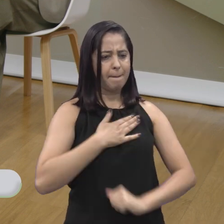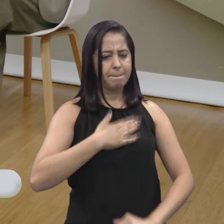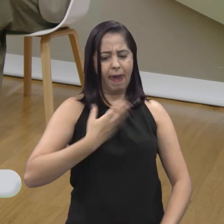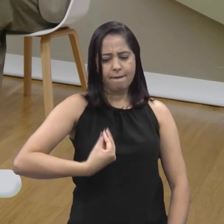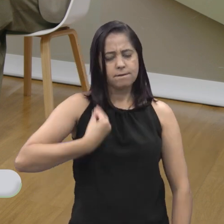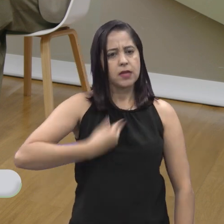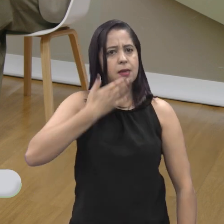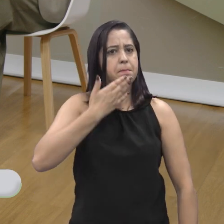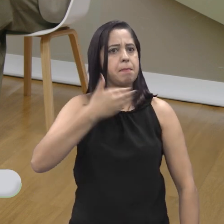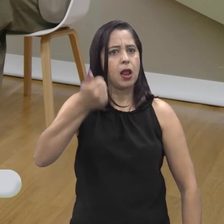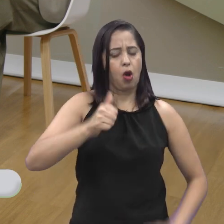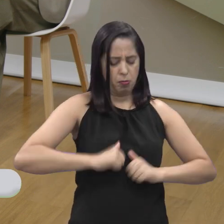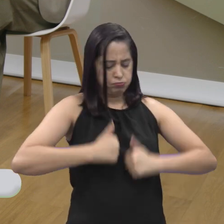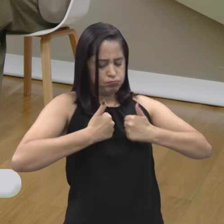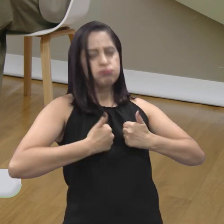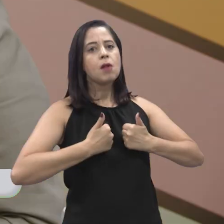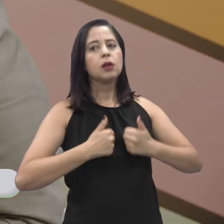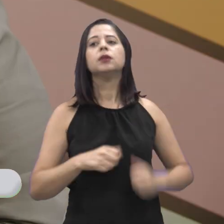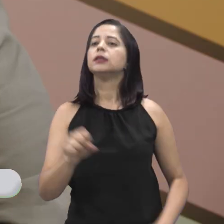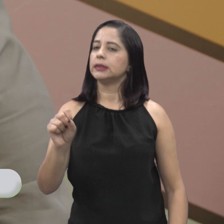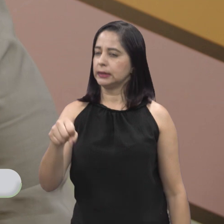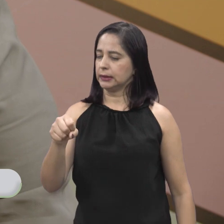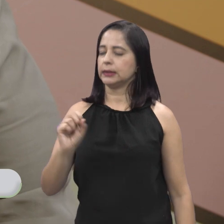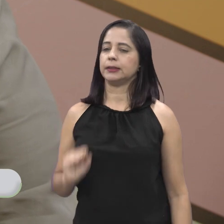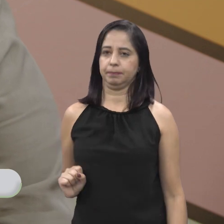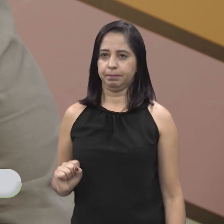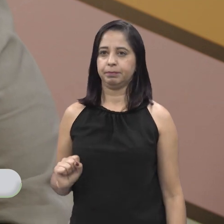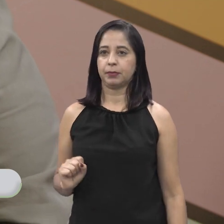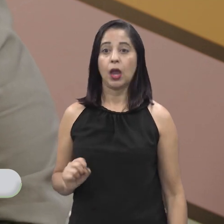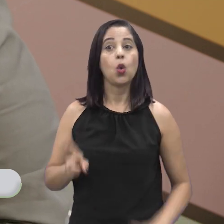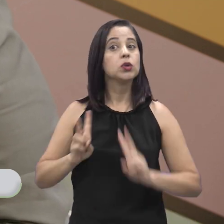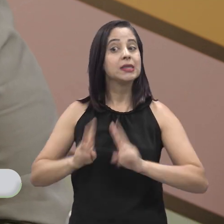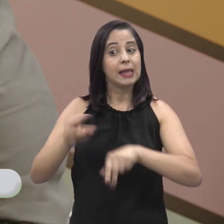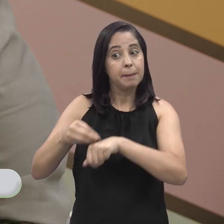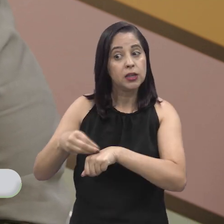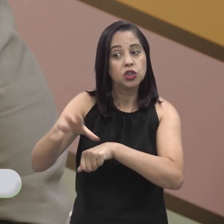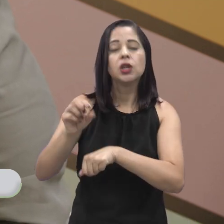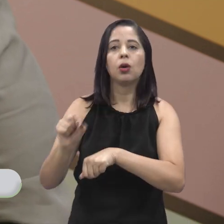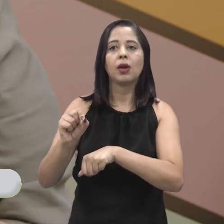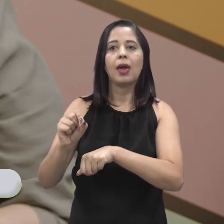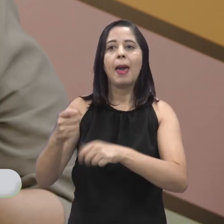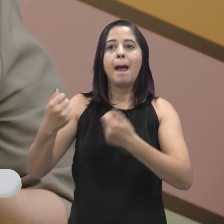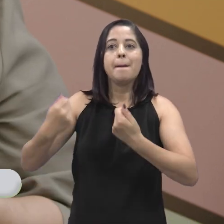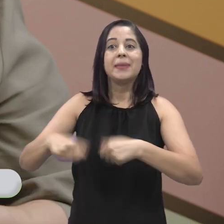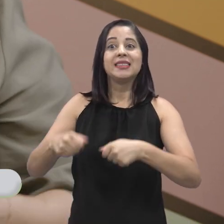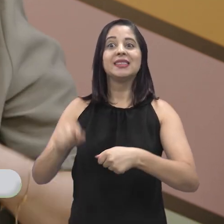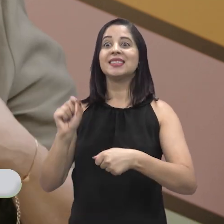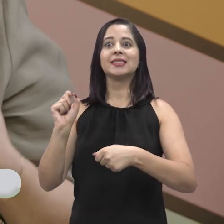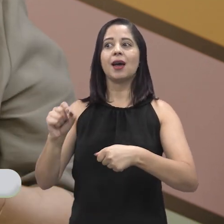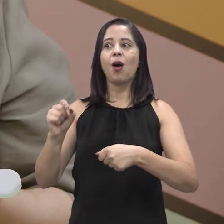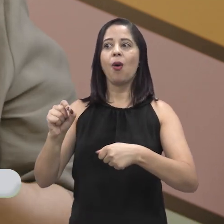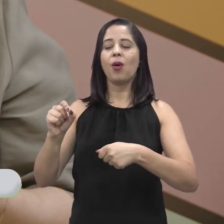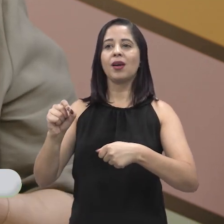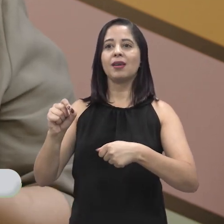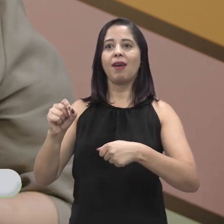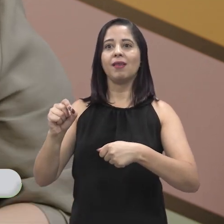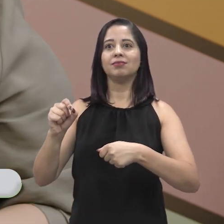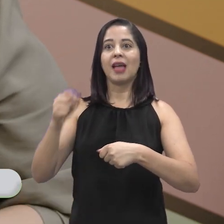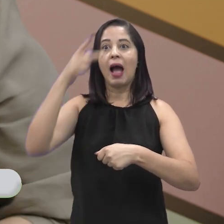seu bem-estar. O caminho é por aí. Isso, a gente costuma falar em consultório de encher o pote, né, da pessoa ter ali o